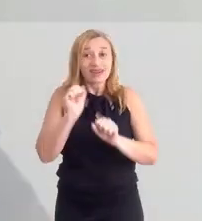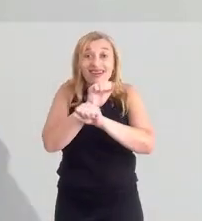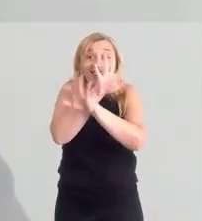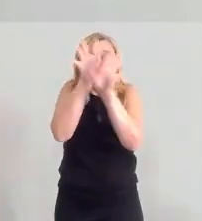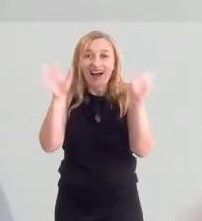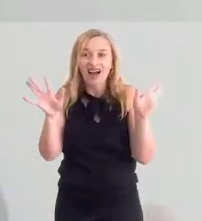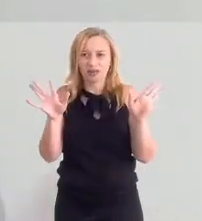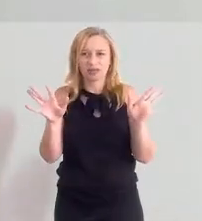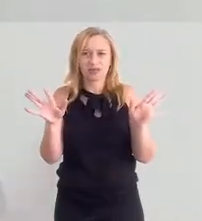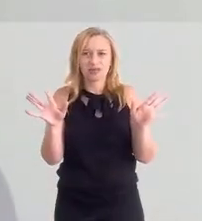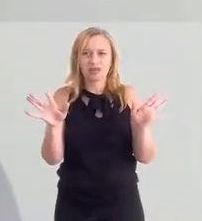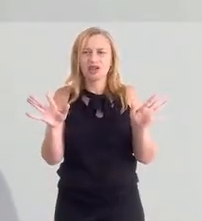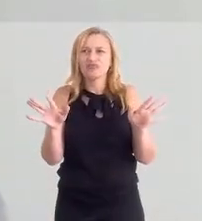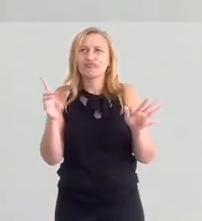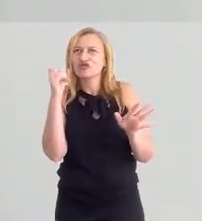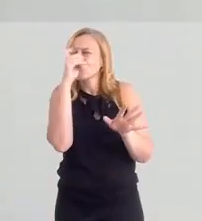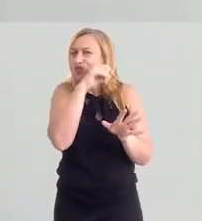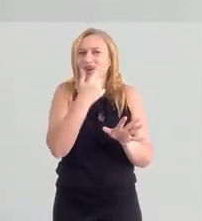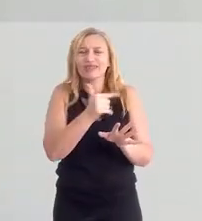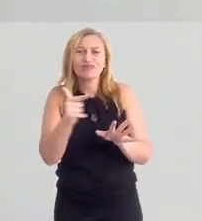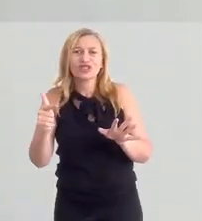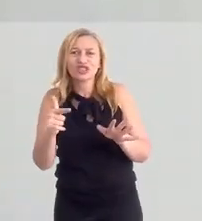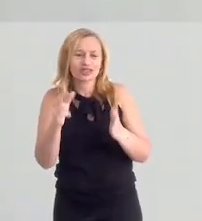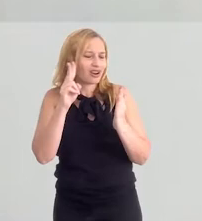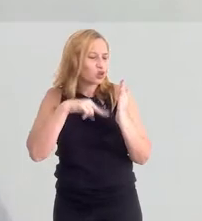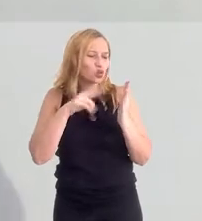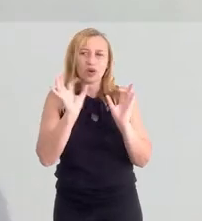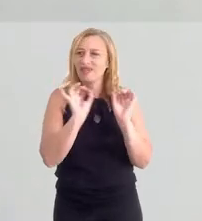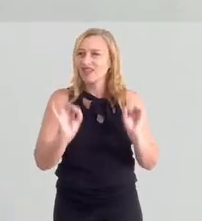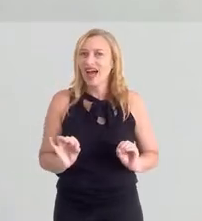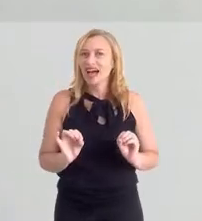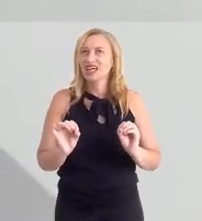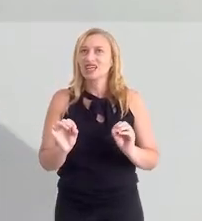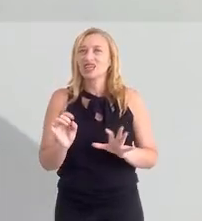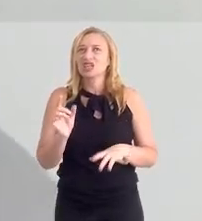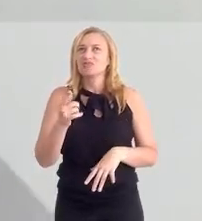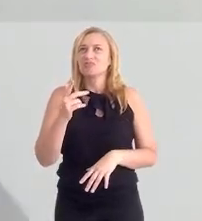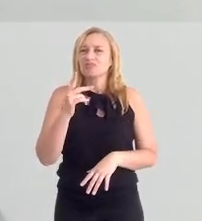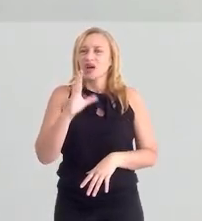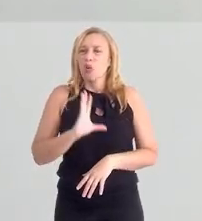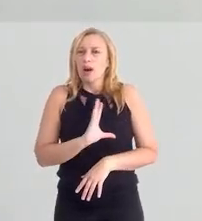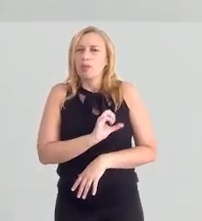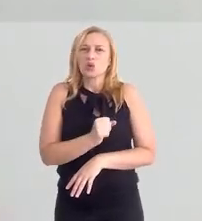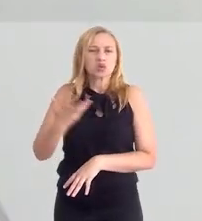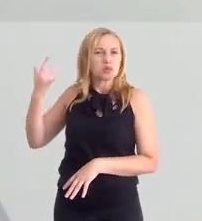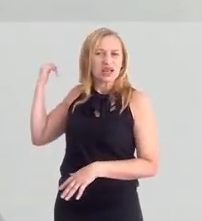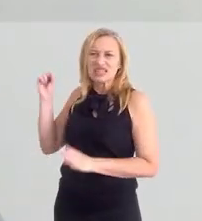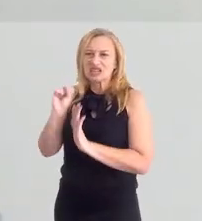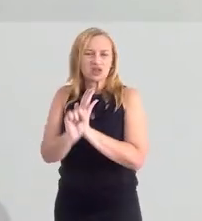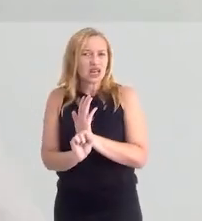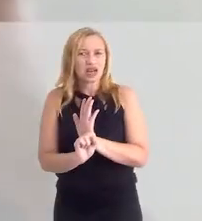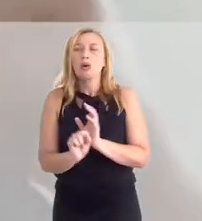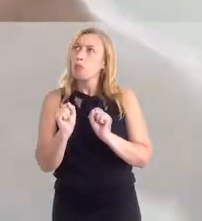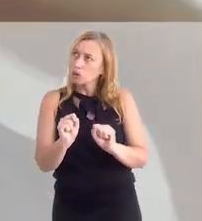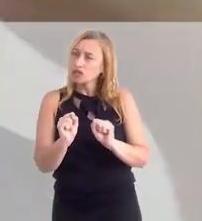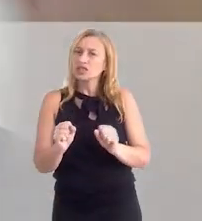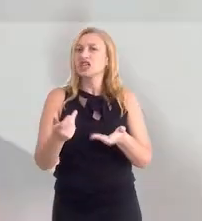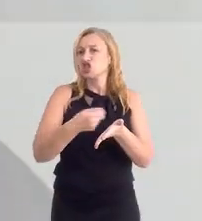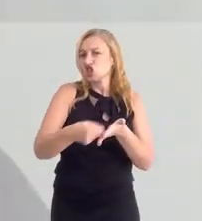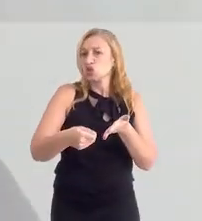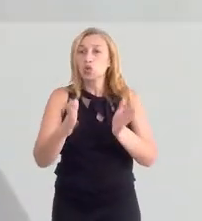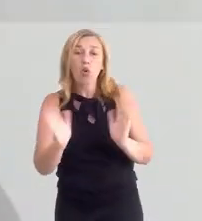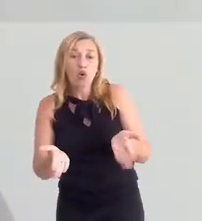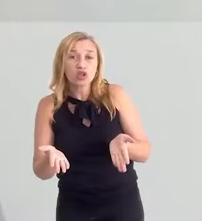agora conversando. Não havia dificuldade. Não parecia um romance do século passado. Poderia ter sido escrito ontem, poderia ter sido